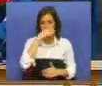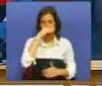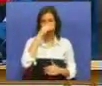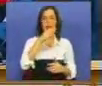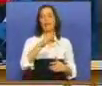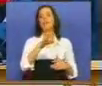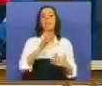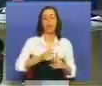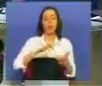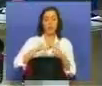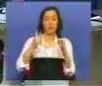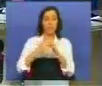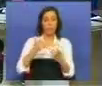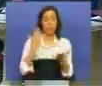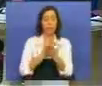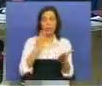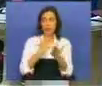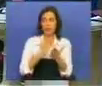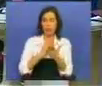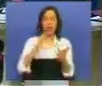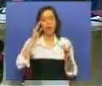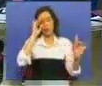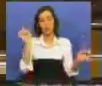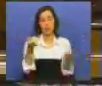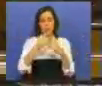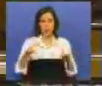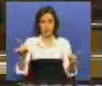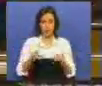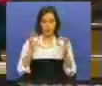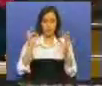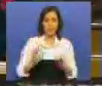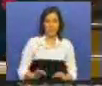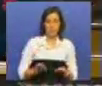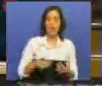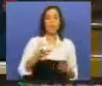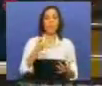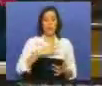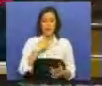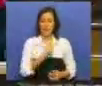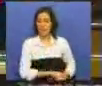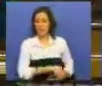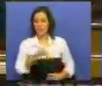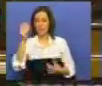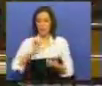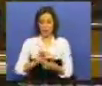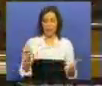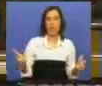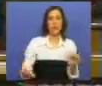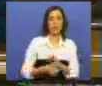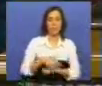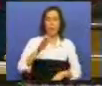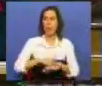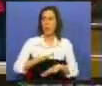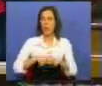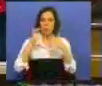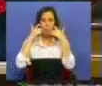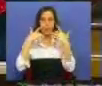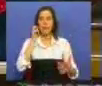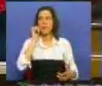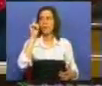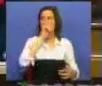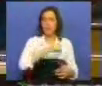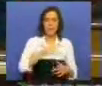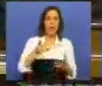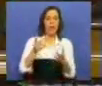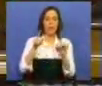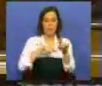O problema das escolas não é, portanto, os professores, mesmo que se queira tantas vezes transformá-los nos culpados das políticas